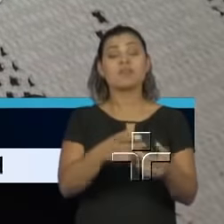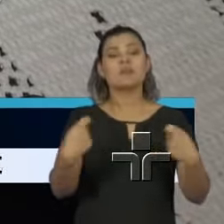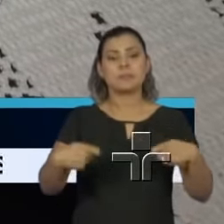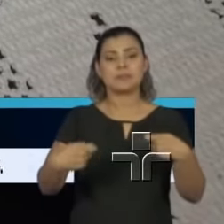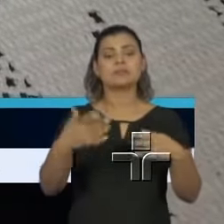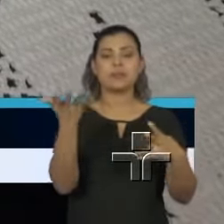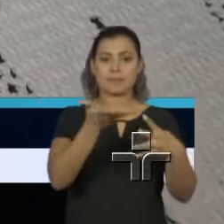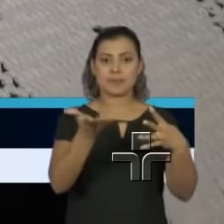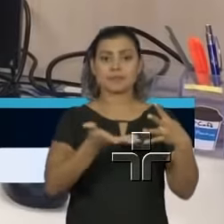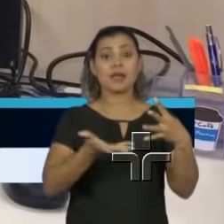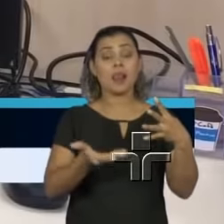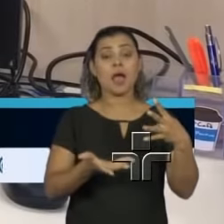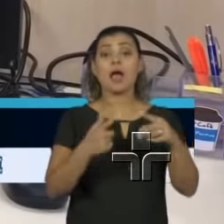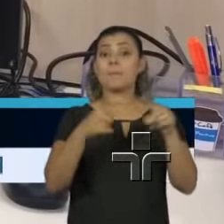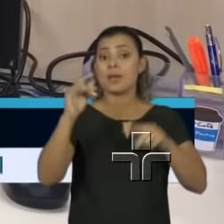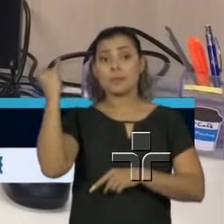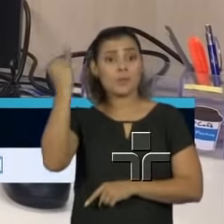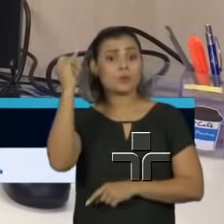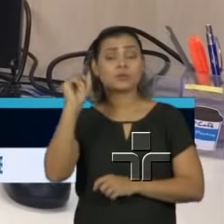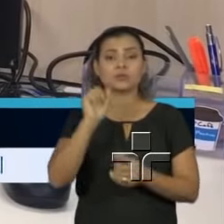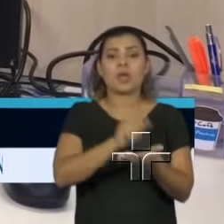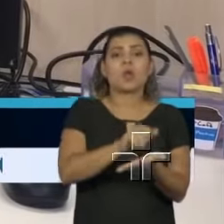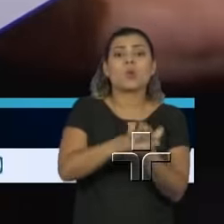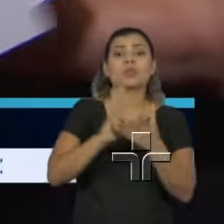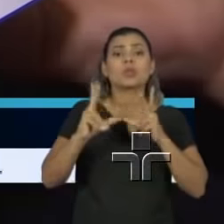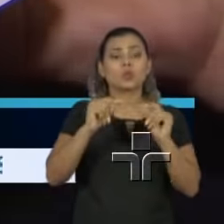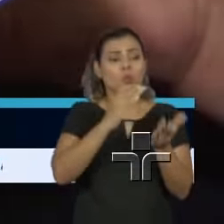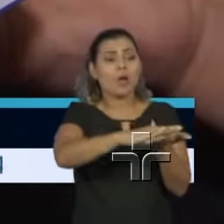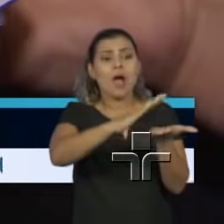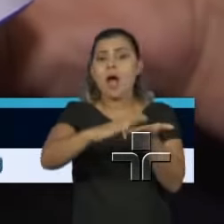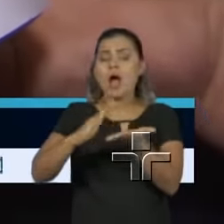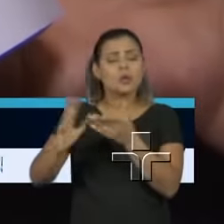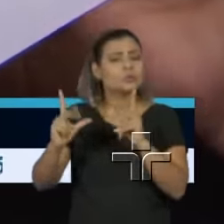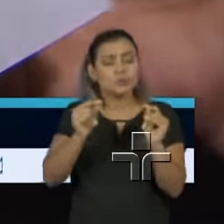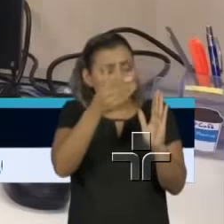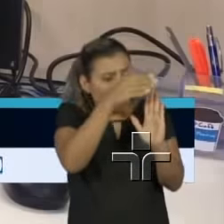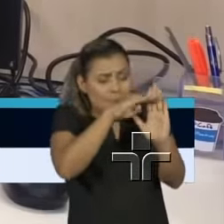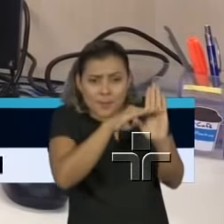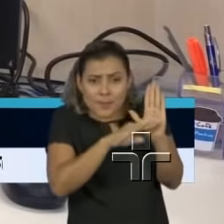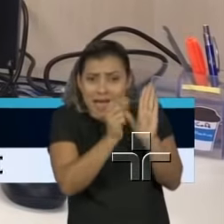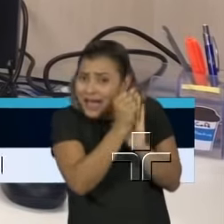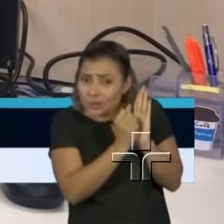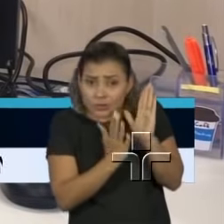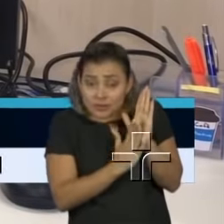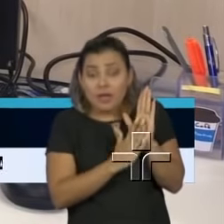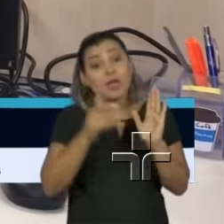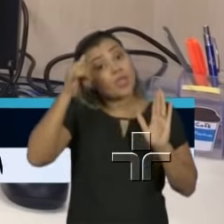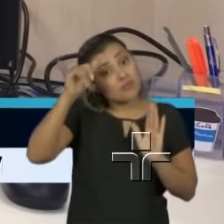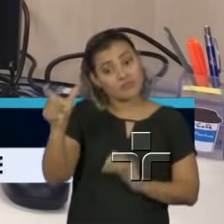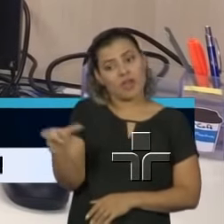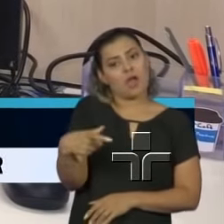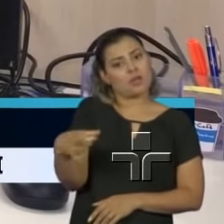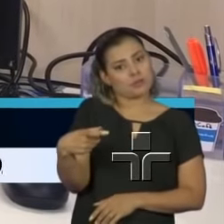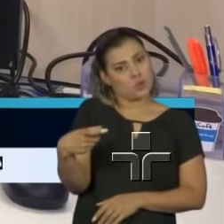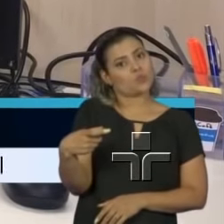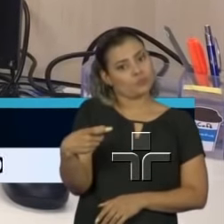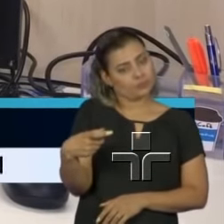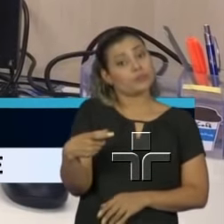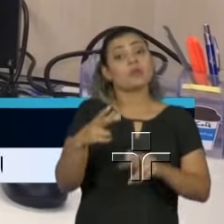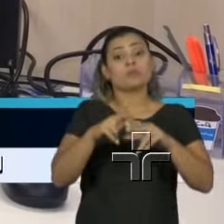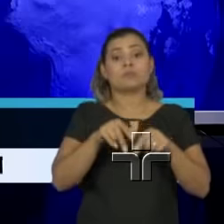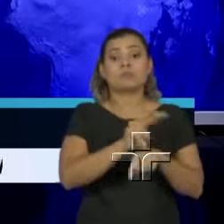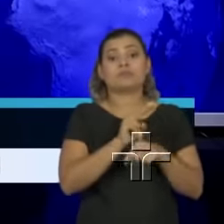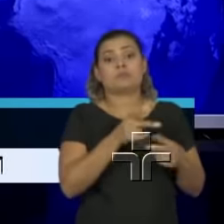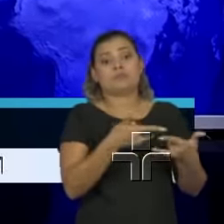parcelamento. Importante também anotar todos os gastos que ele tem e sempre evitar o uso do cartão de crédito e do cheque